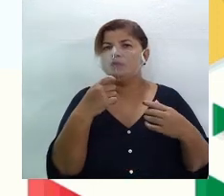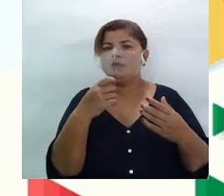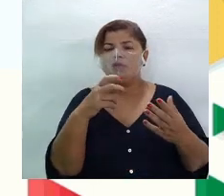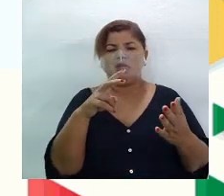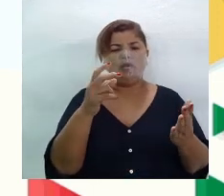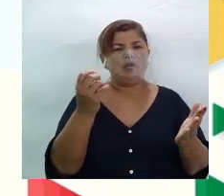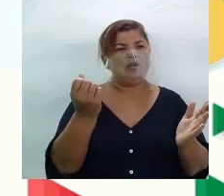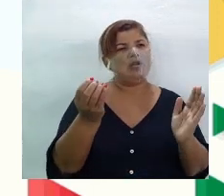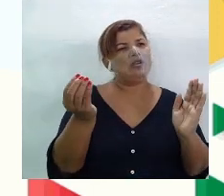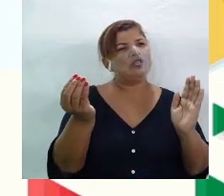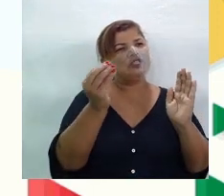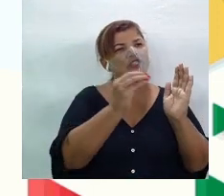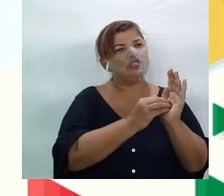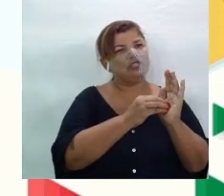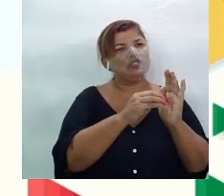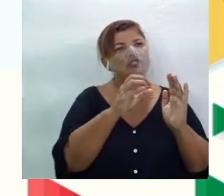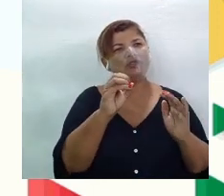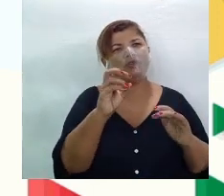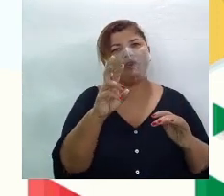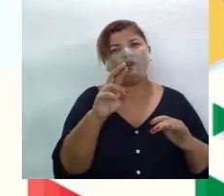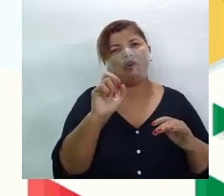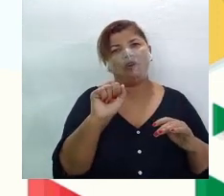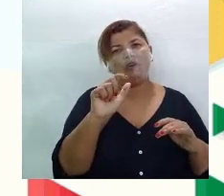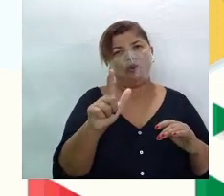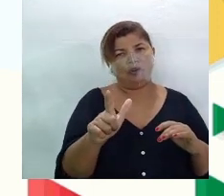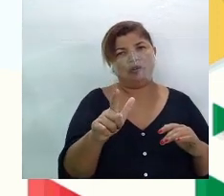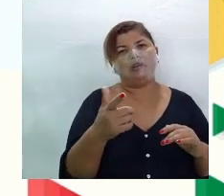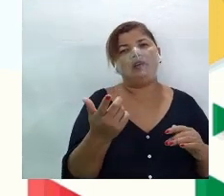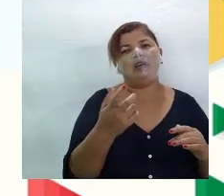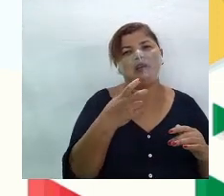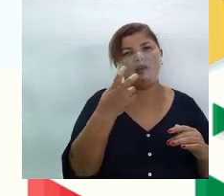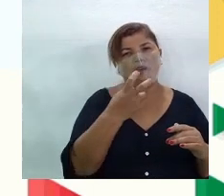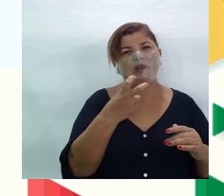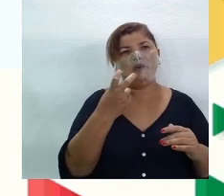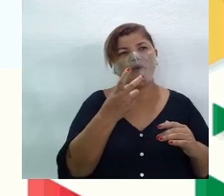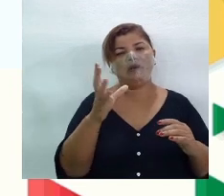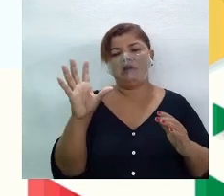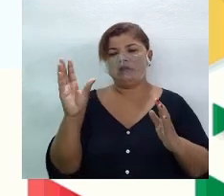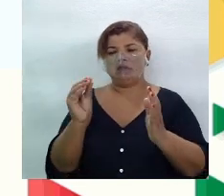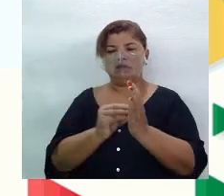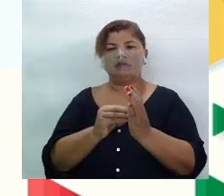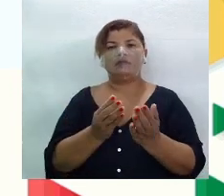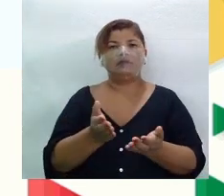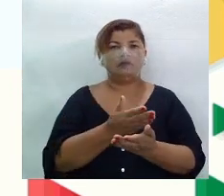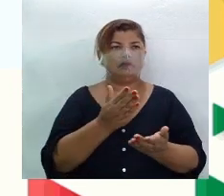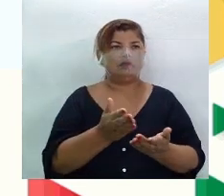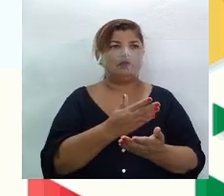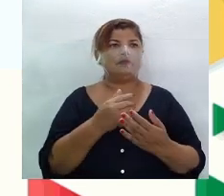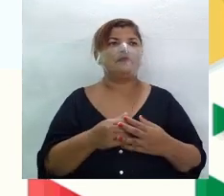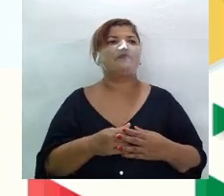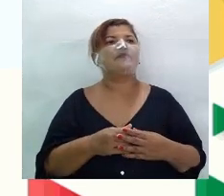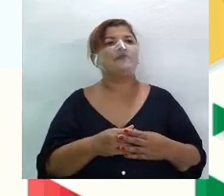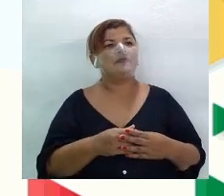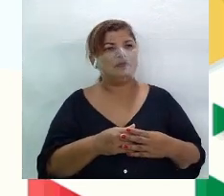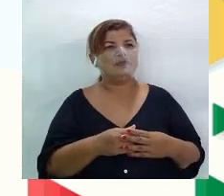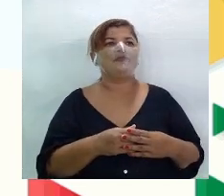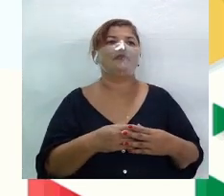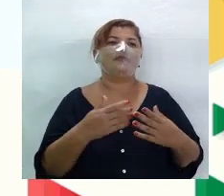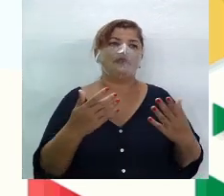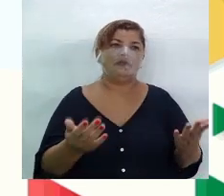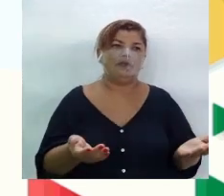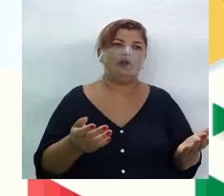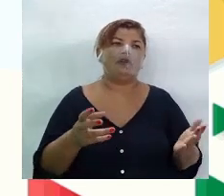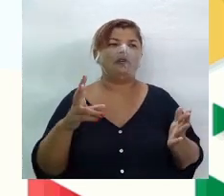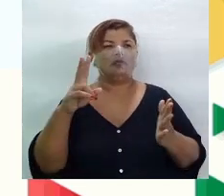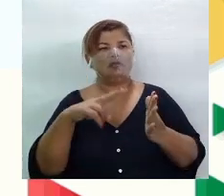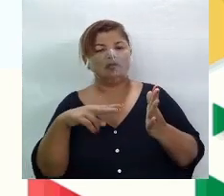oral. Essa oralidade que vai para a escritura, né? Isso. Exato. Que vai para o texto. Isso. E é interessante que quando a gente lê os